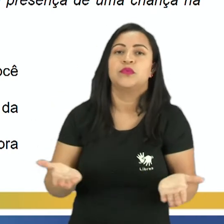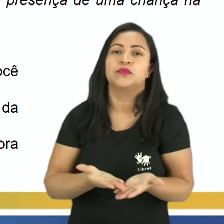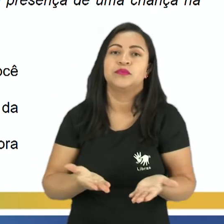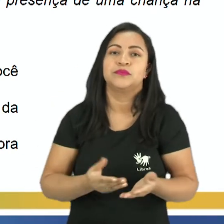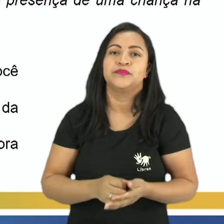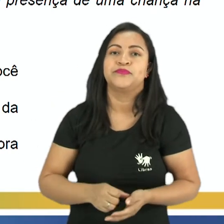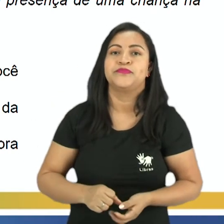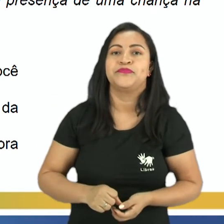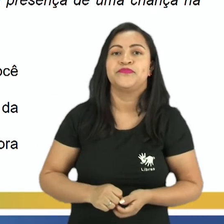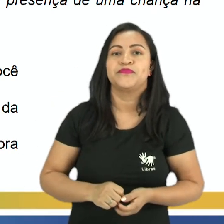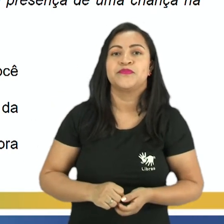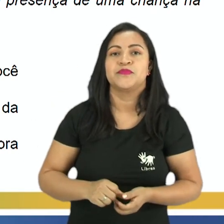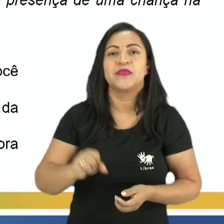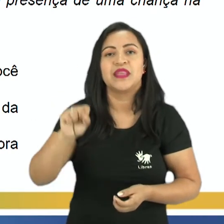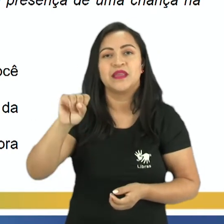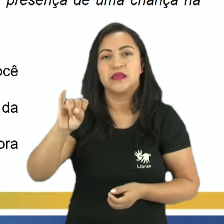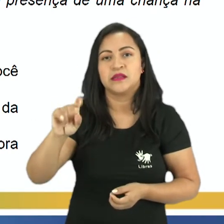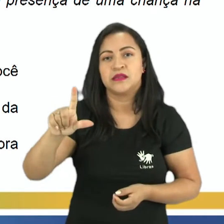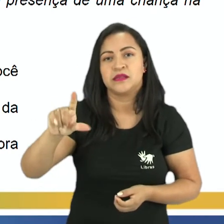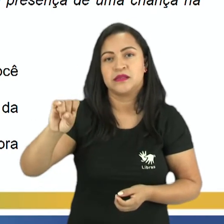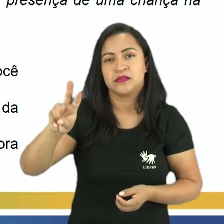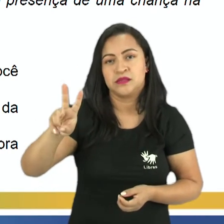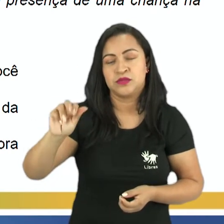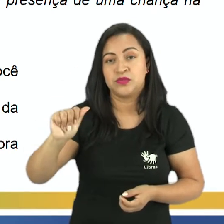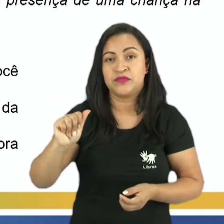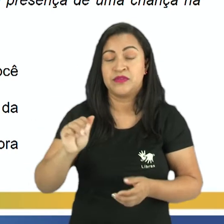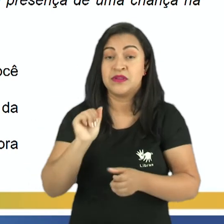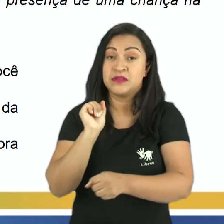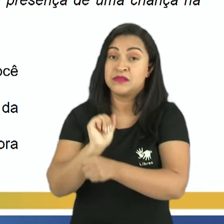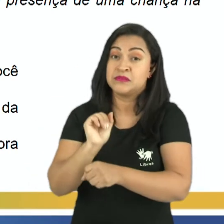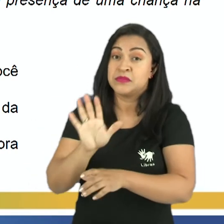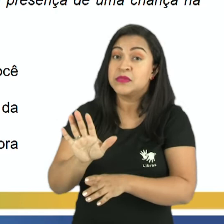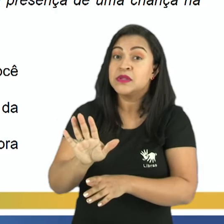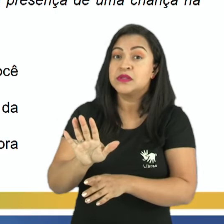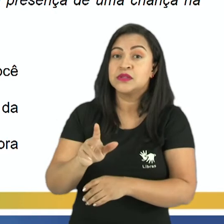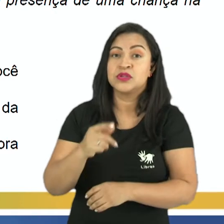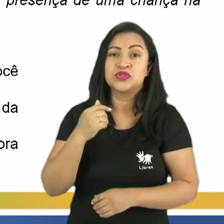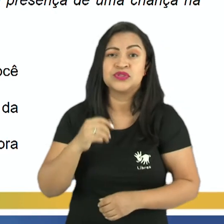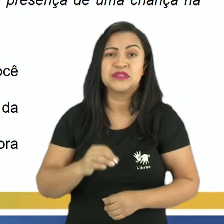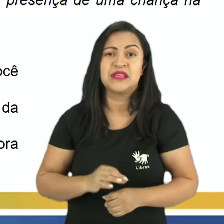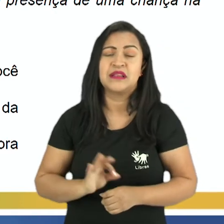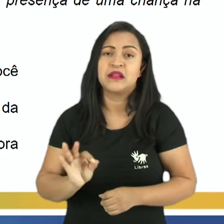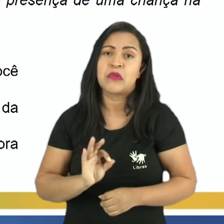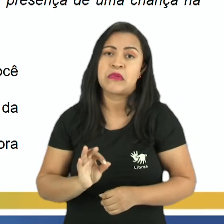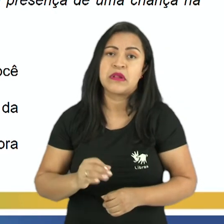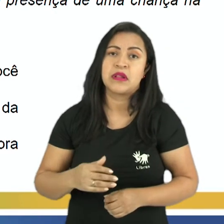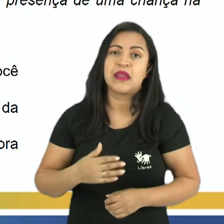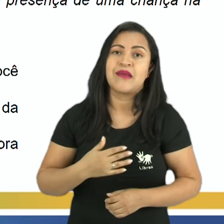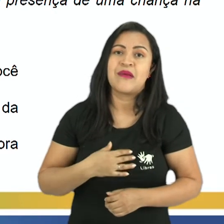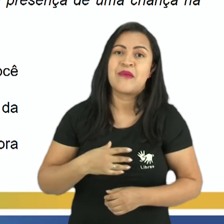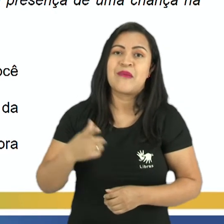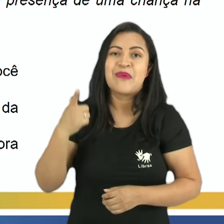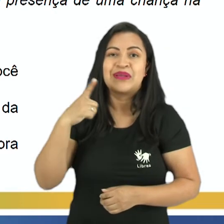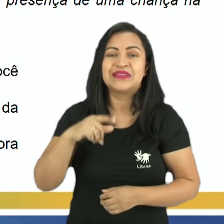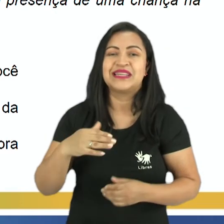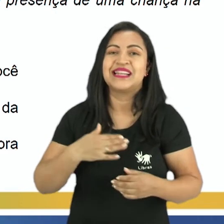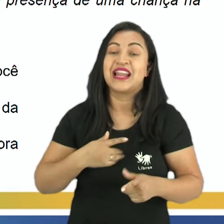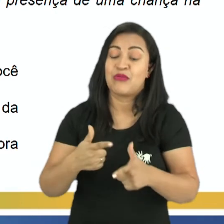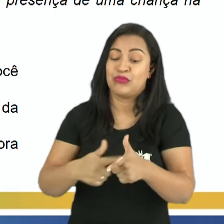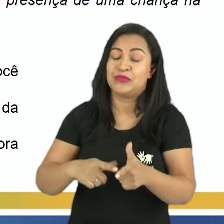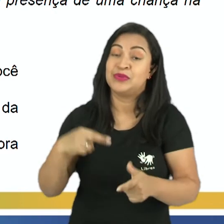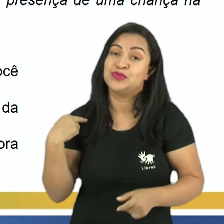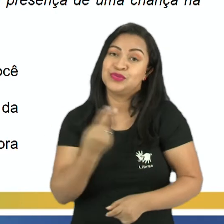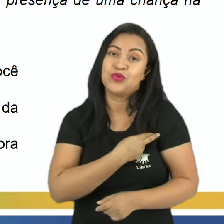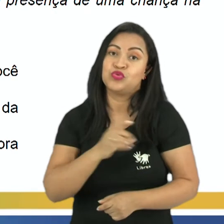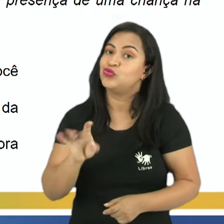Silvia: espere aí, Lúcio, acho que você não entendeu ainda. A saída da Dulce é um problema nosso e não